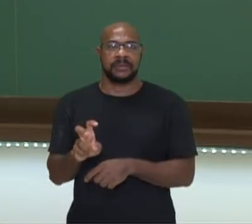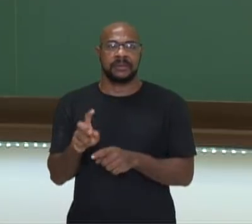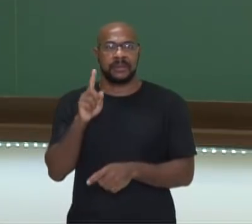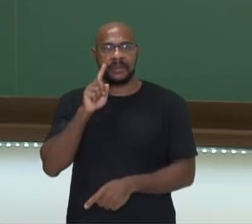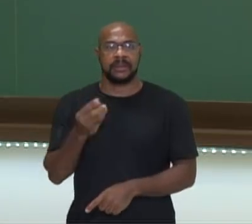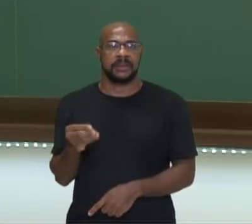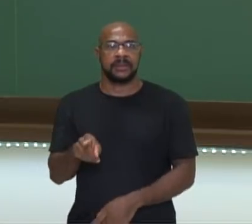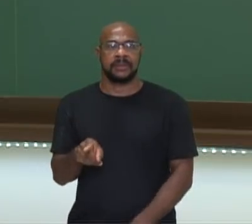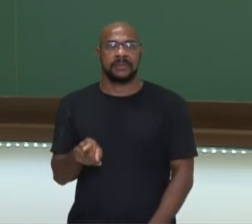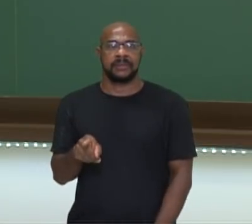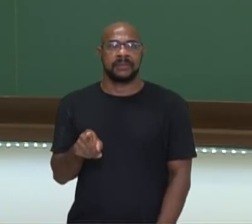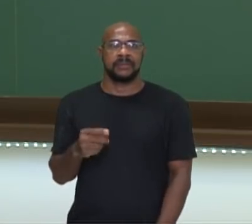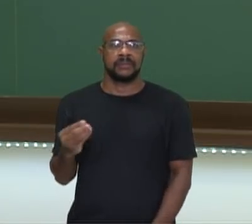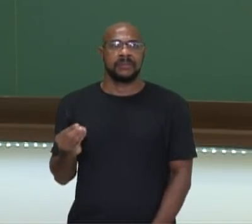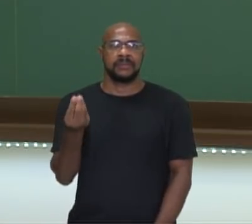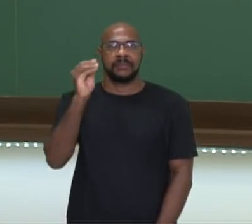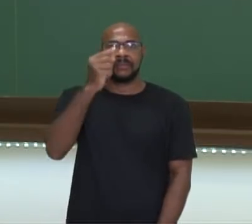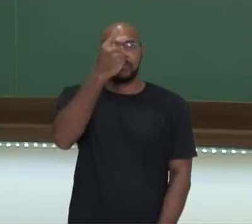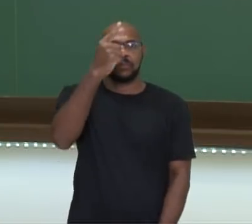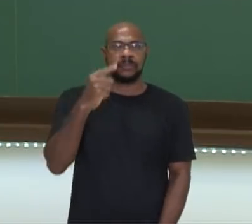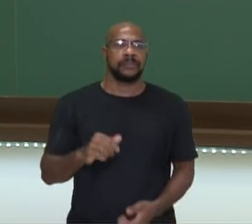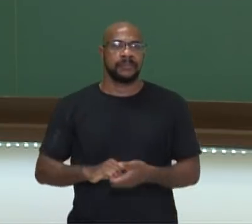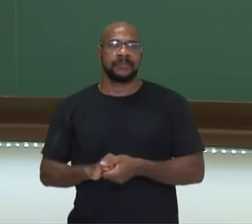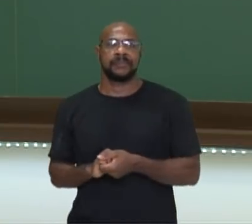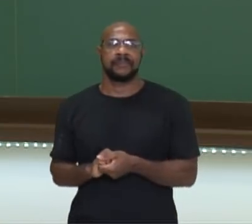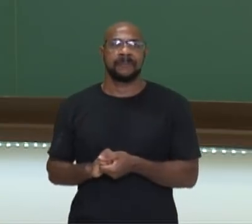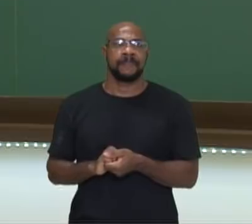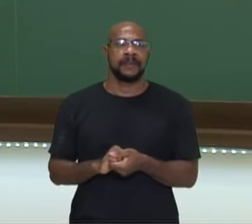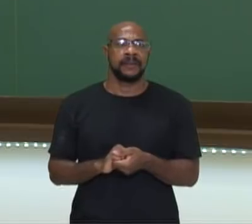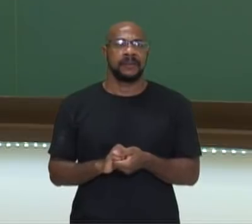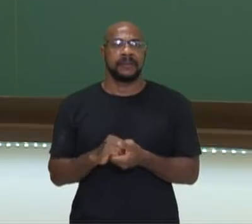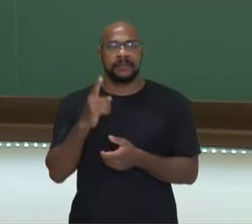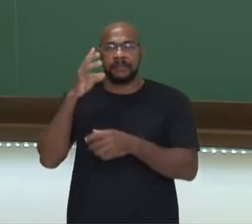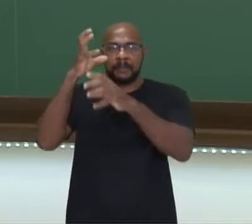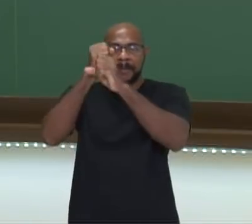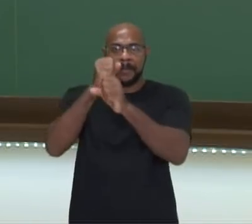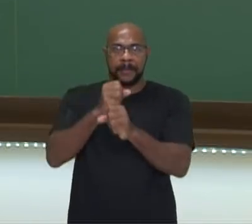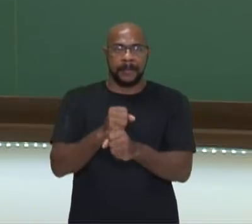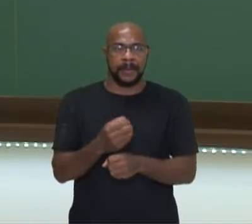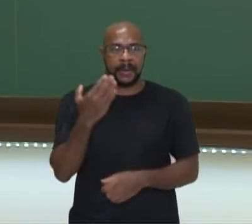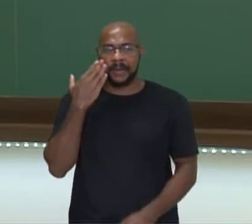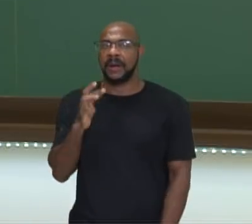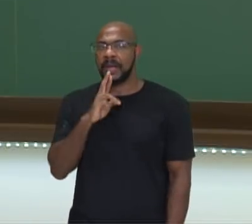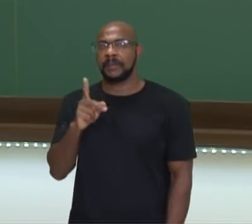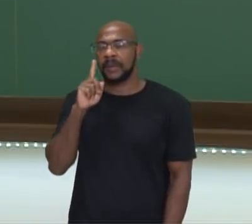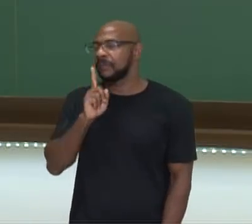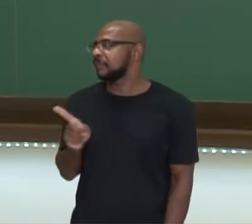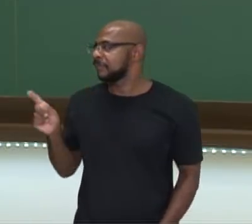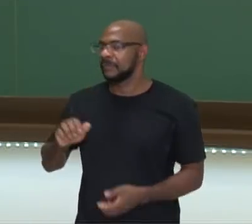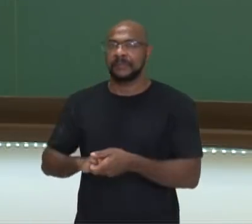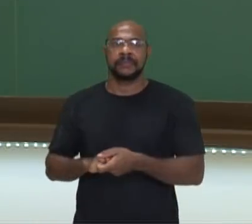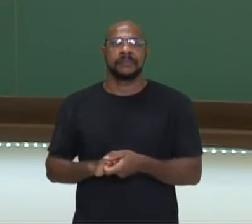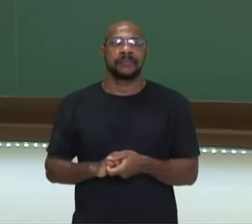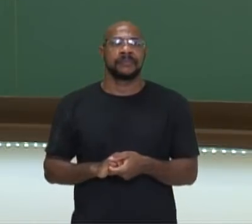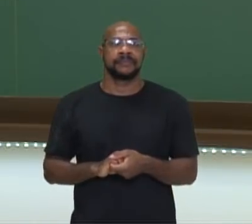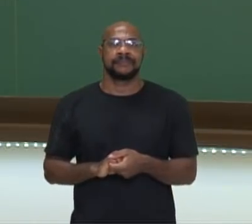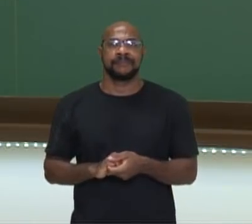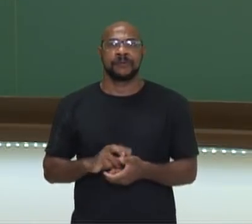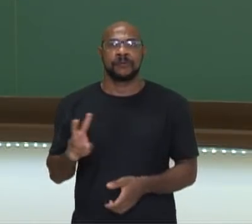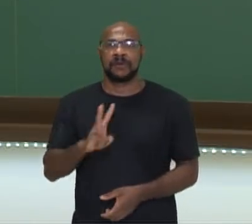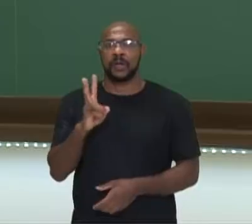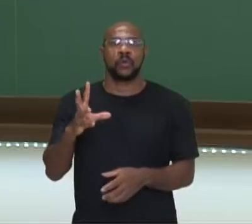8 mais 5, 13, e 13 mais 8, 21, vai 2. E 2 mais 2, 4. 41,35.